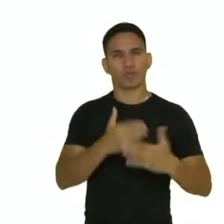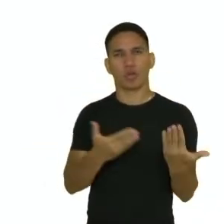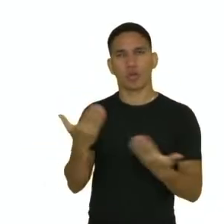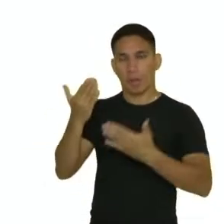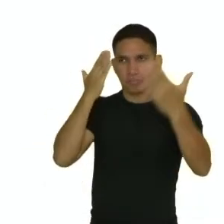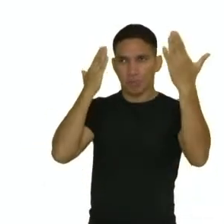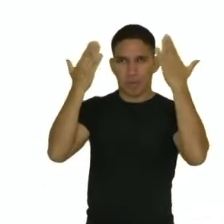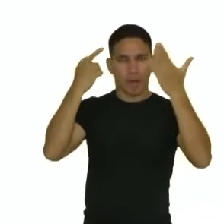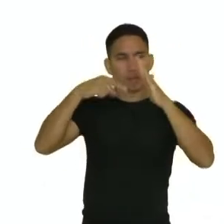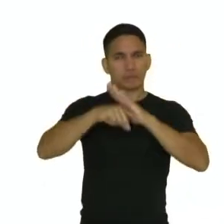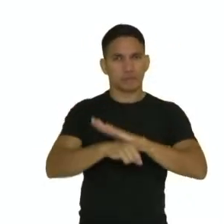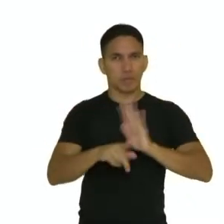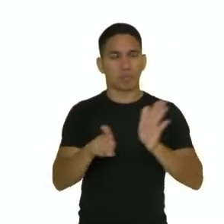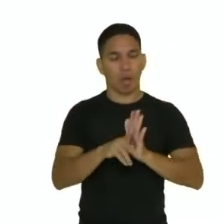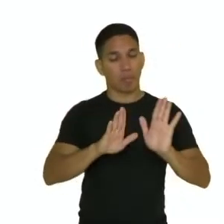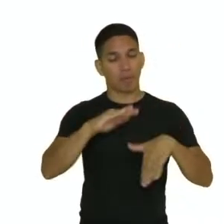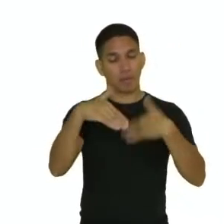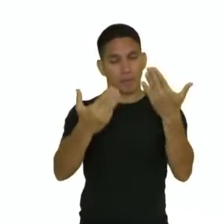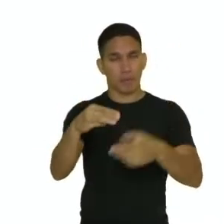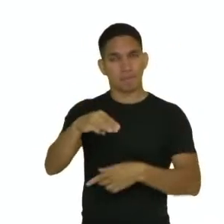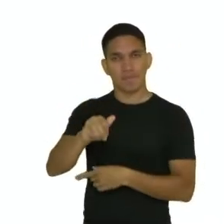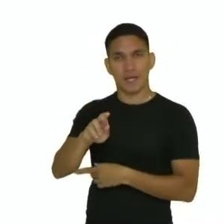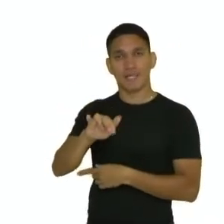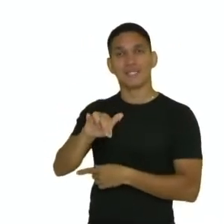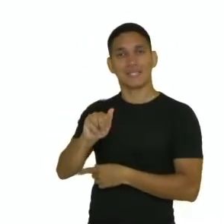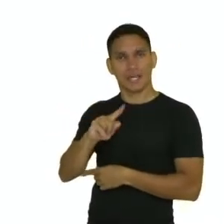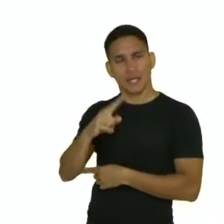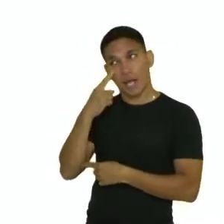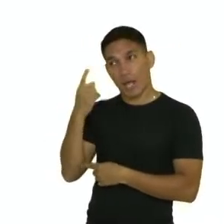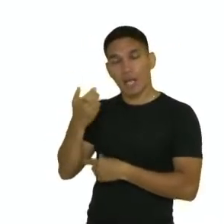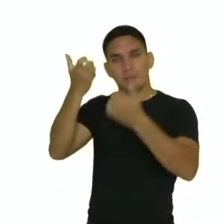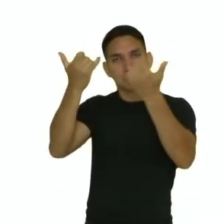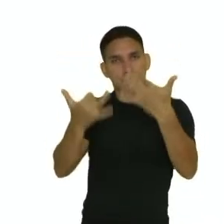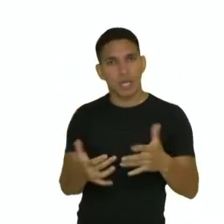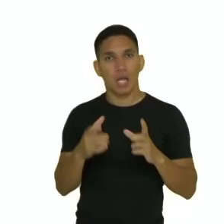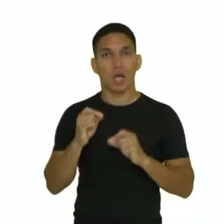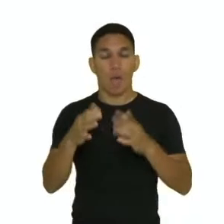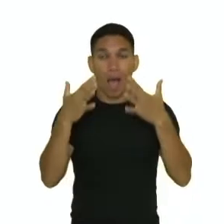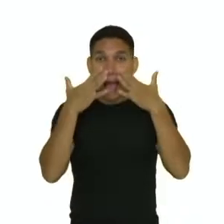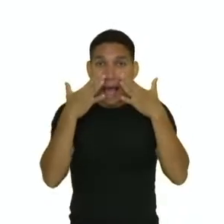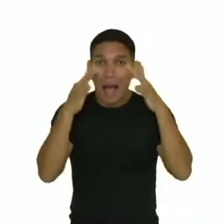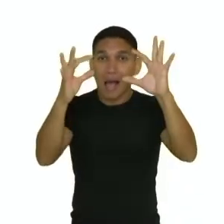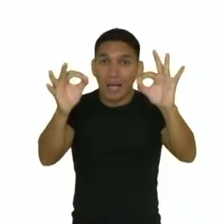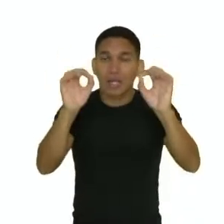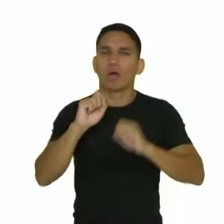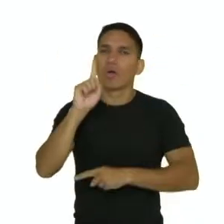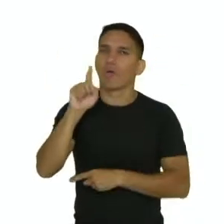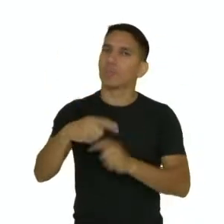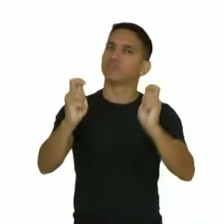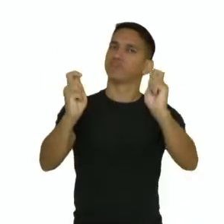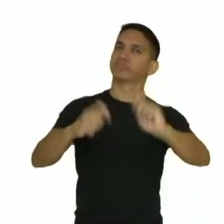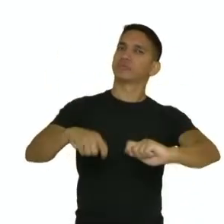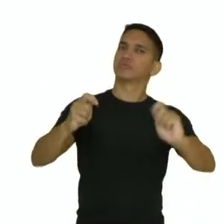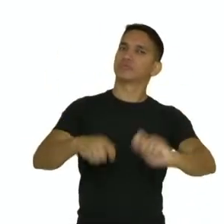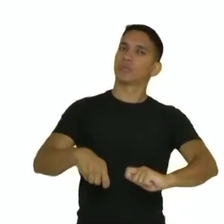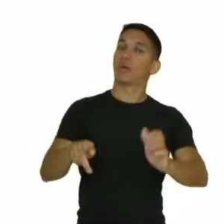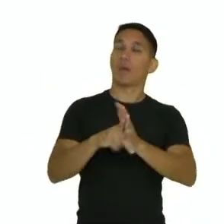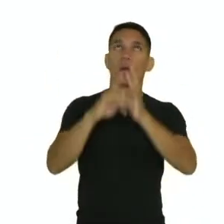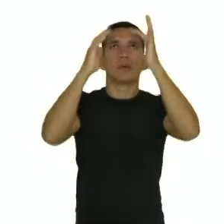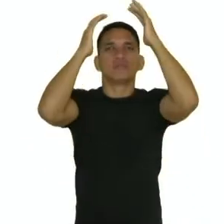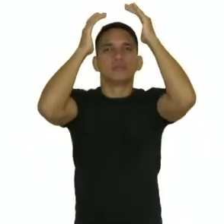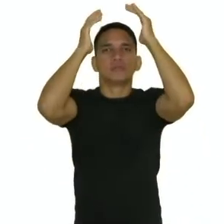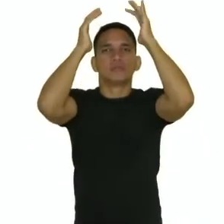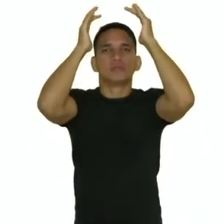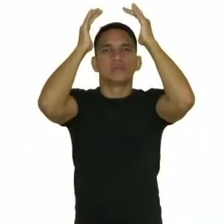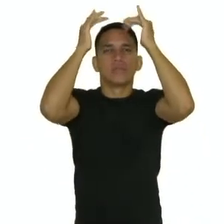do desenvolvimento, Maria Tereza Andion esclarece que a atenção é uma capacidade cerebral